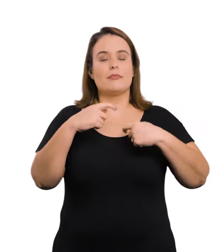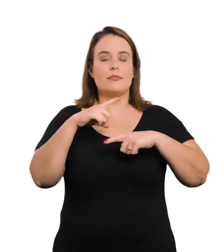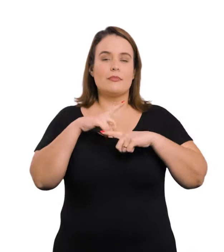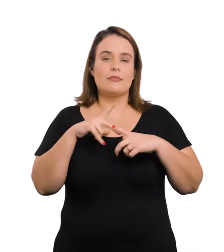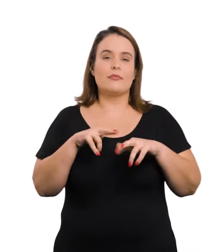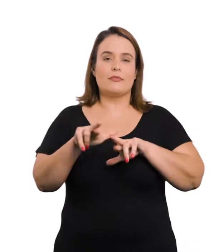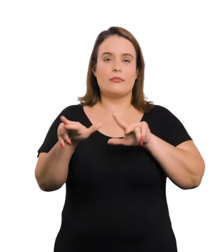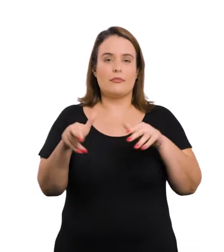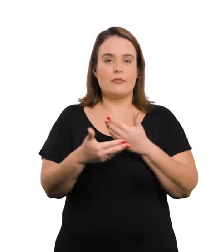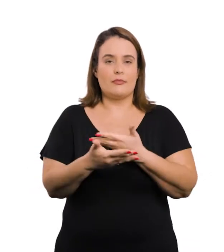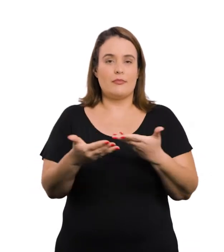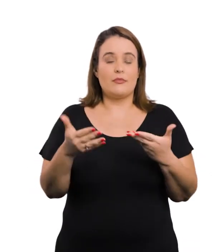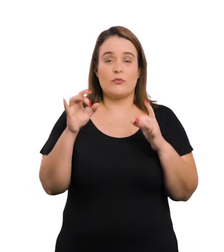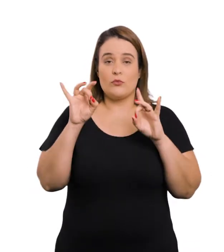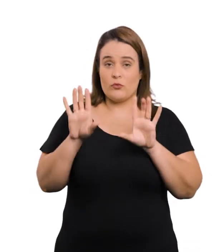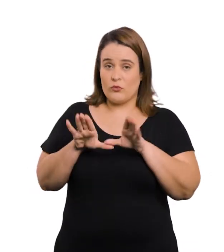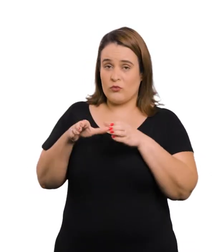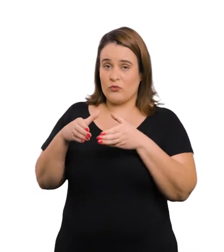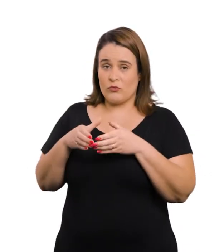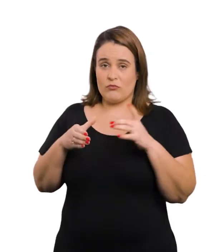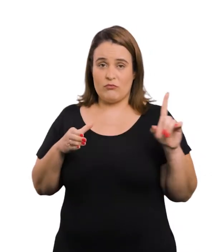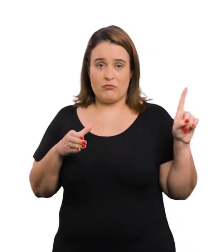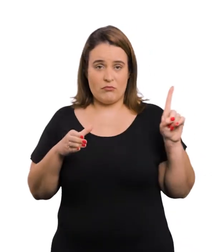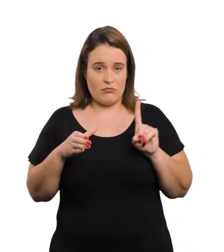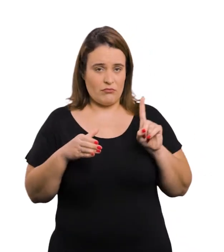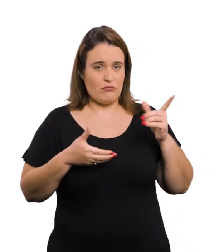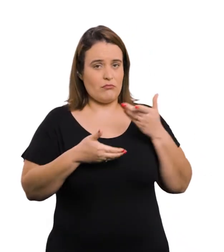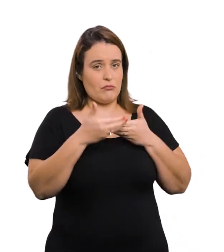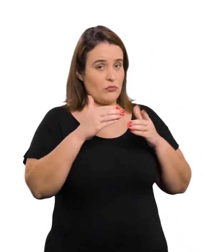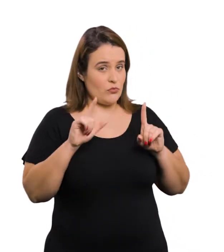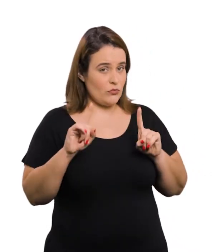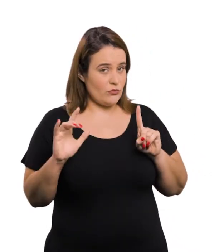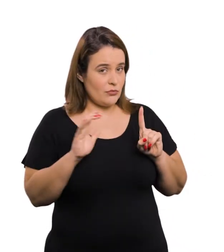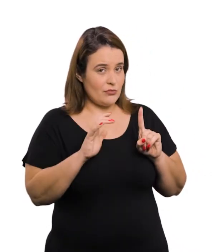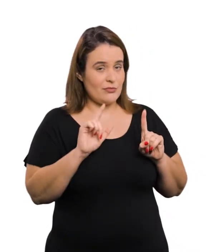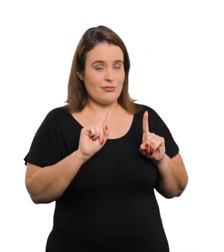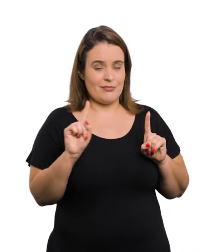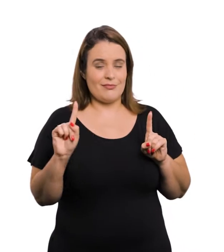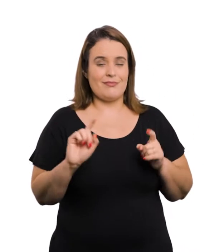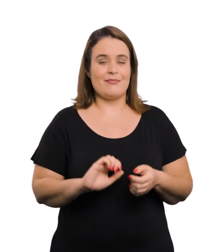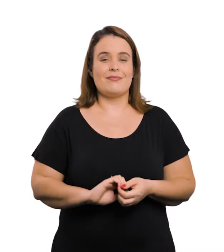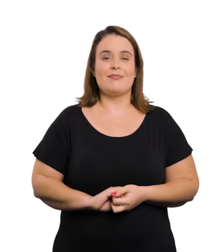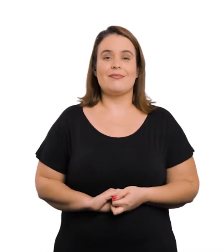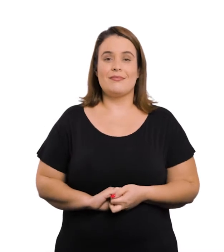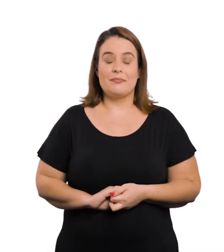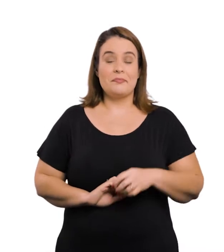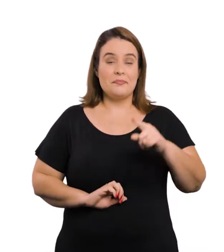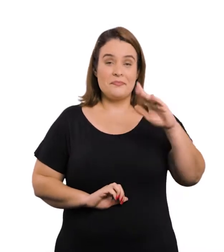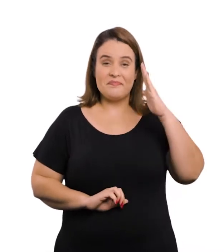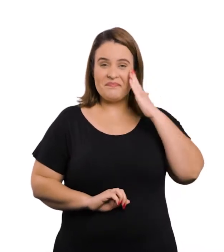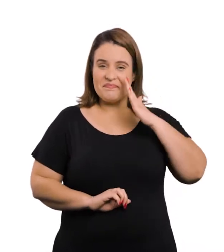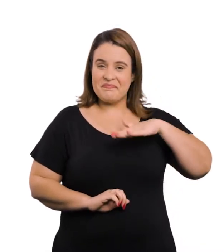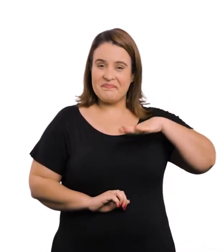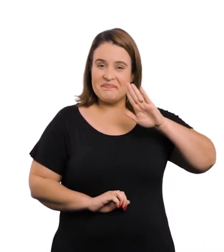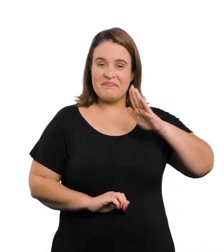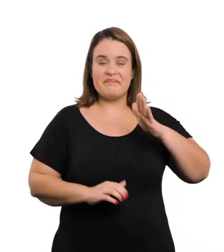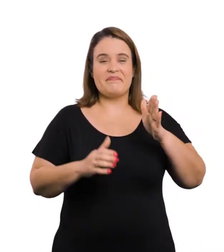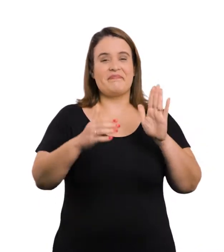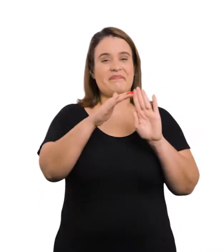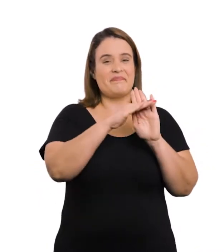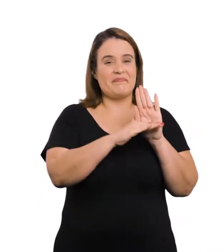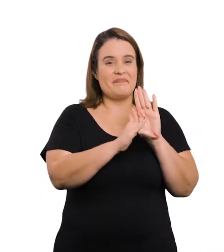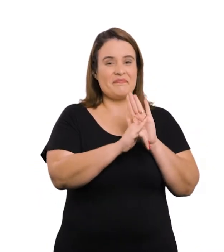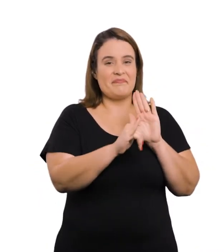com a diversidade, e não apenas do grupo para com as pessoas com deficiência. Para saber mais,